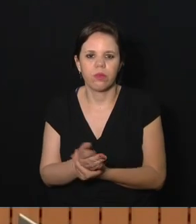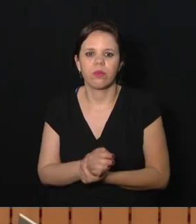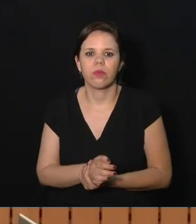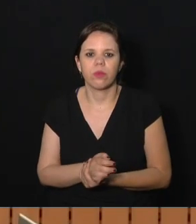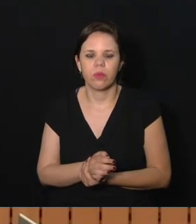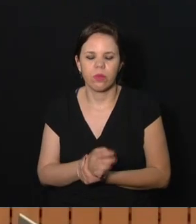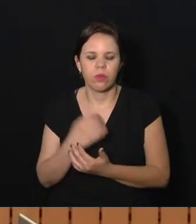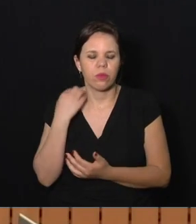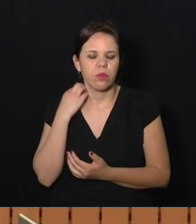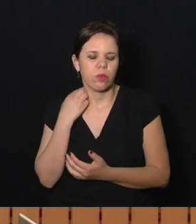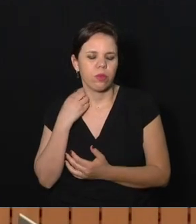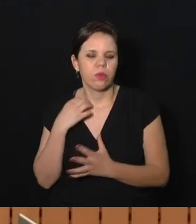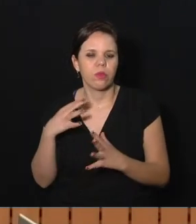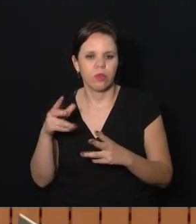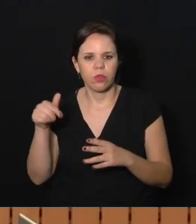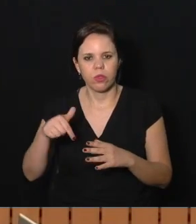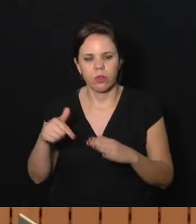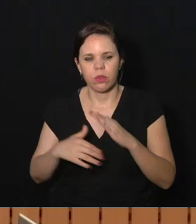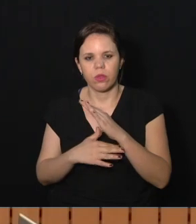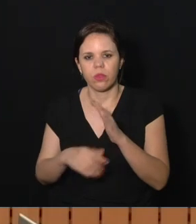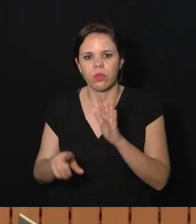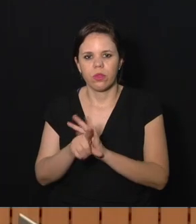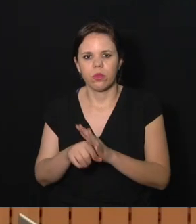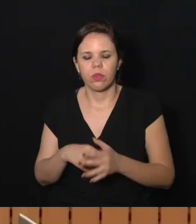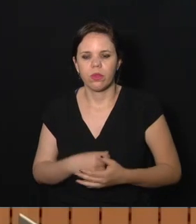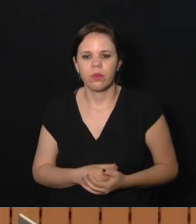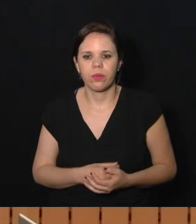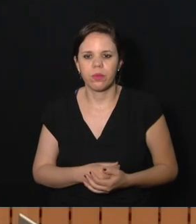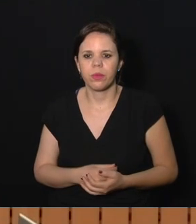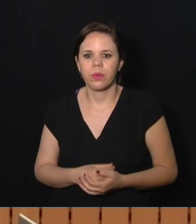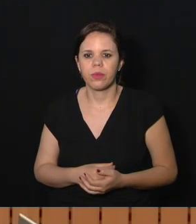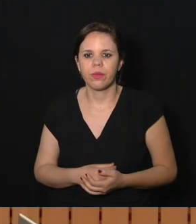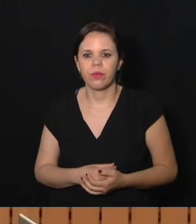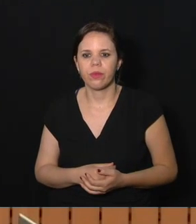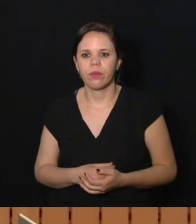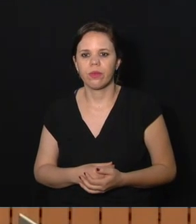por unanimidade nesta Casa de Leis. E foram,